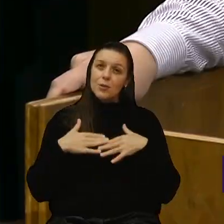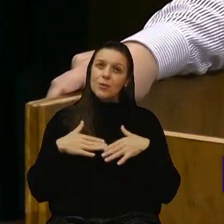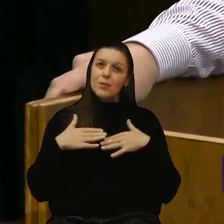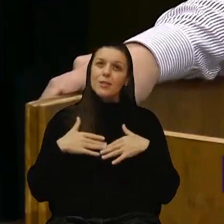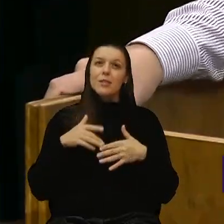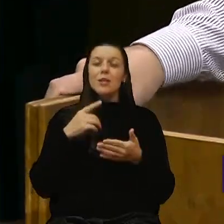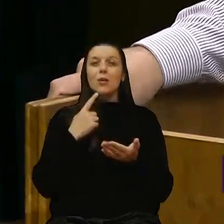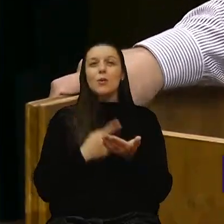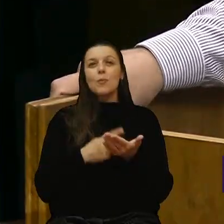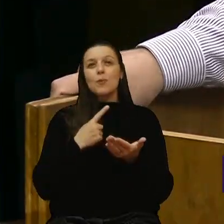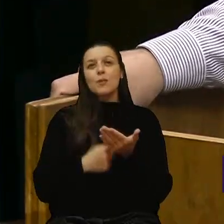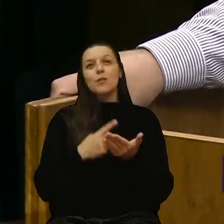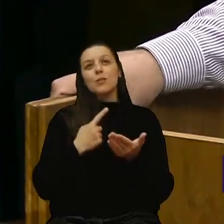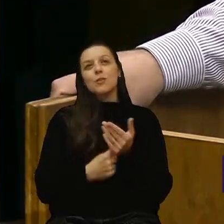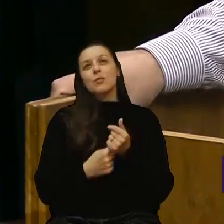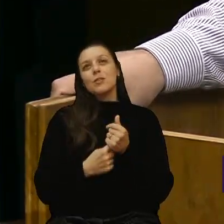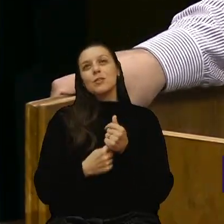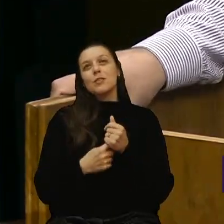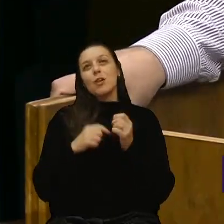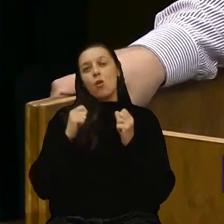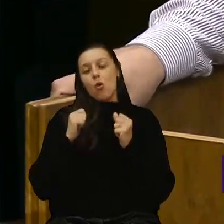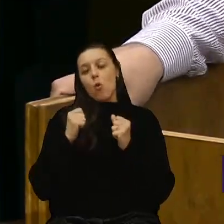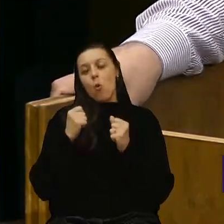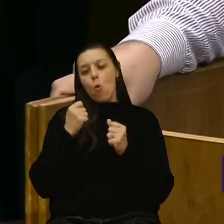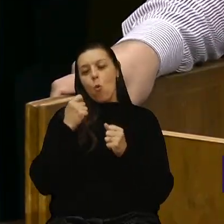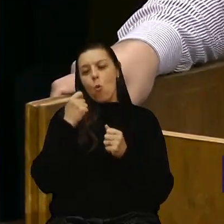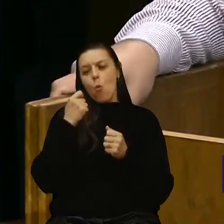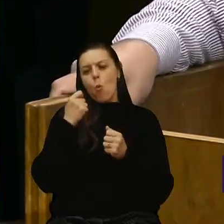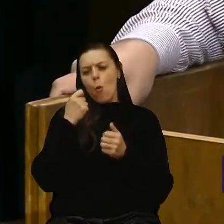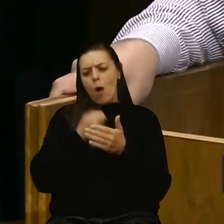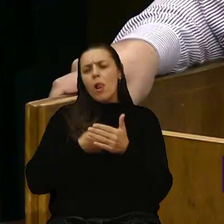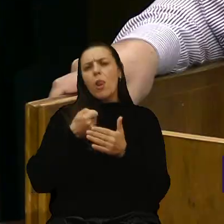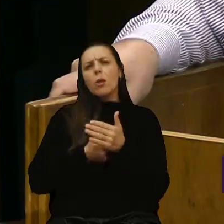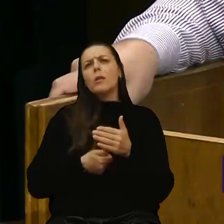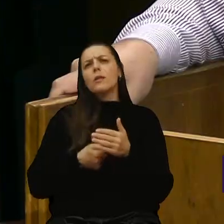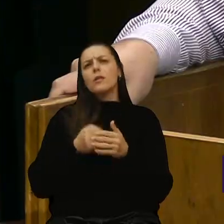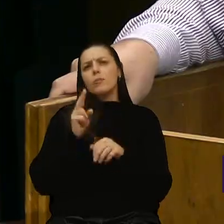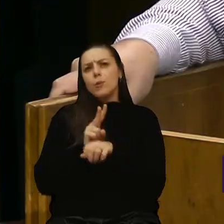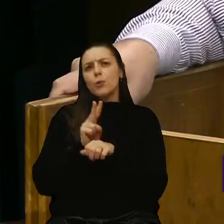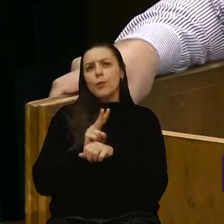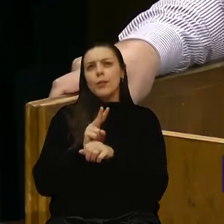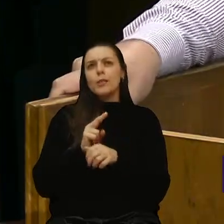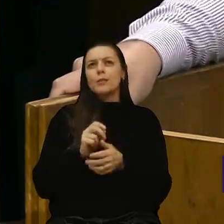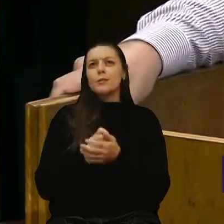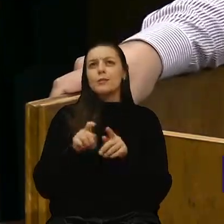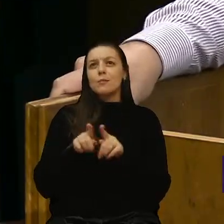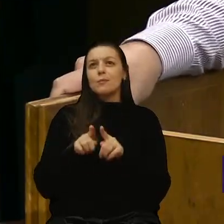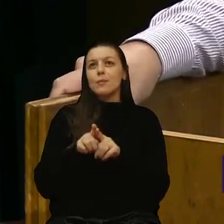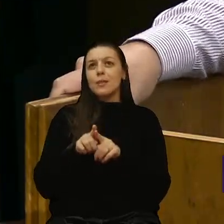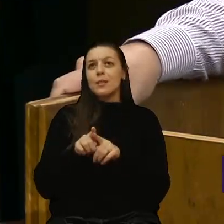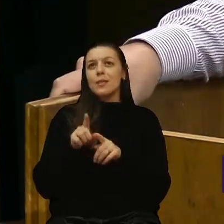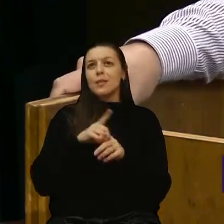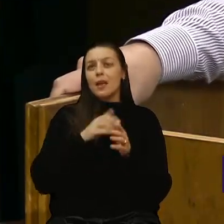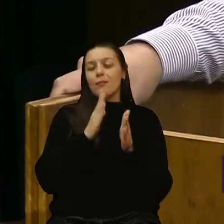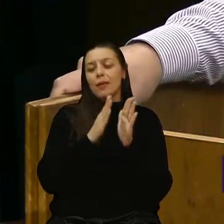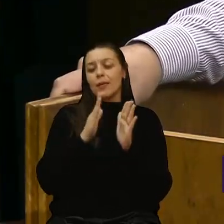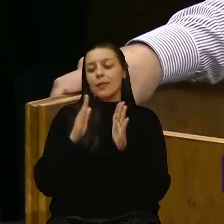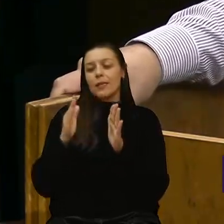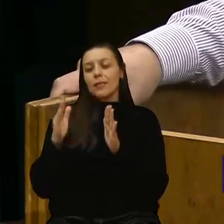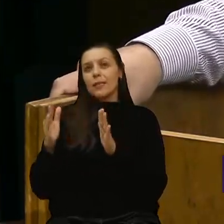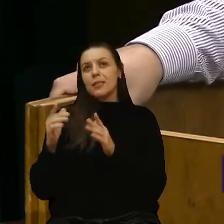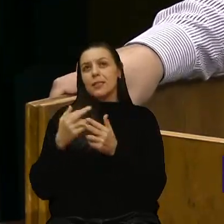com a luta e com a firmeza necessária para o cuidado. Então, também acho que tem uma série de elementos